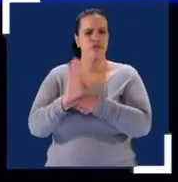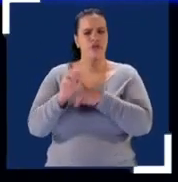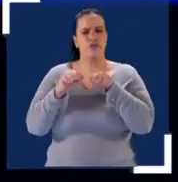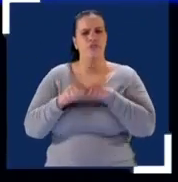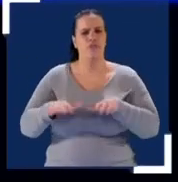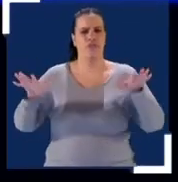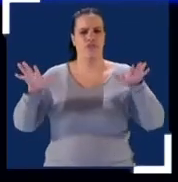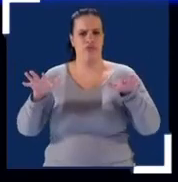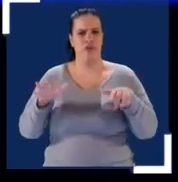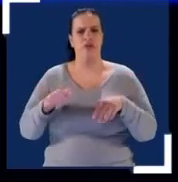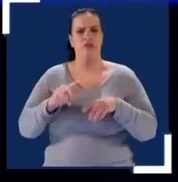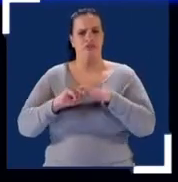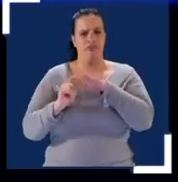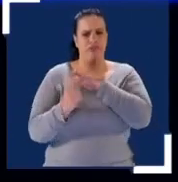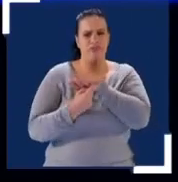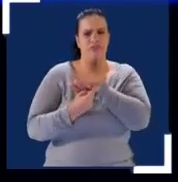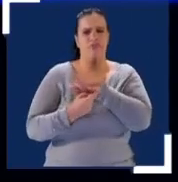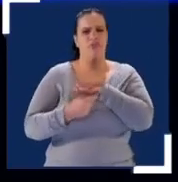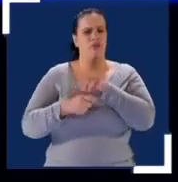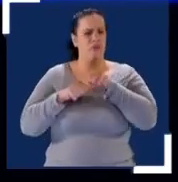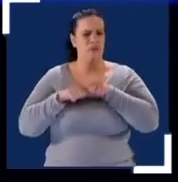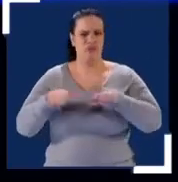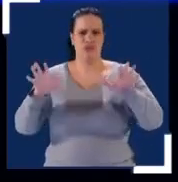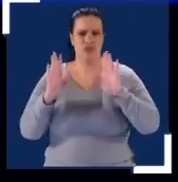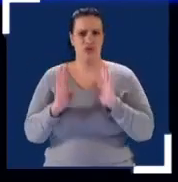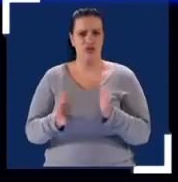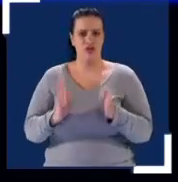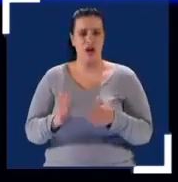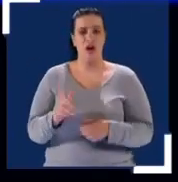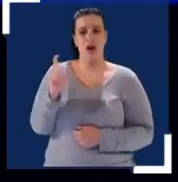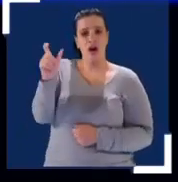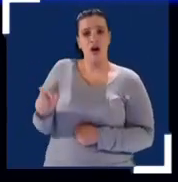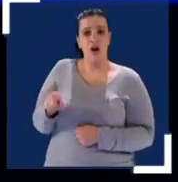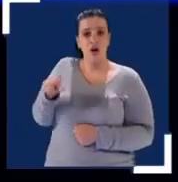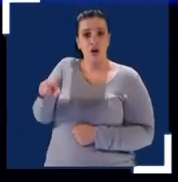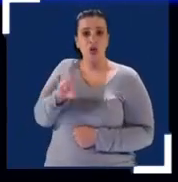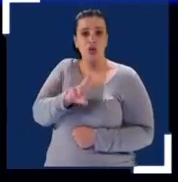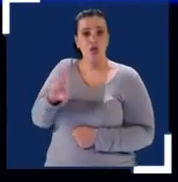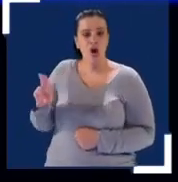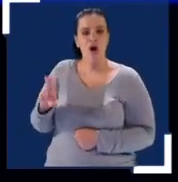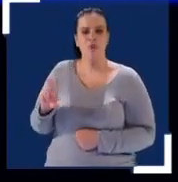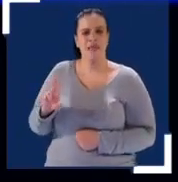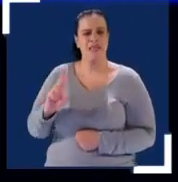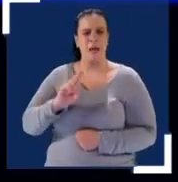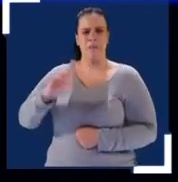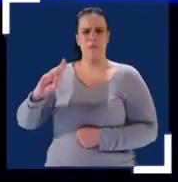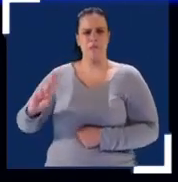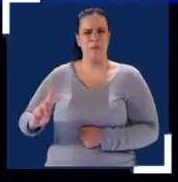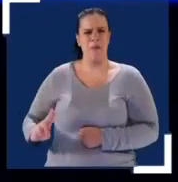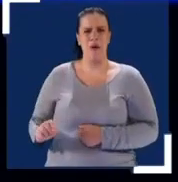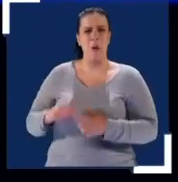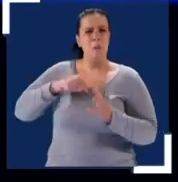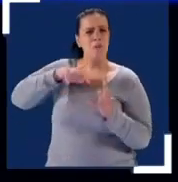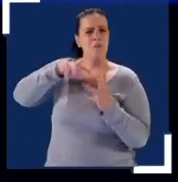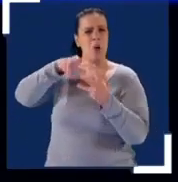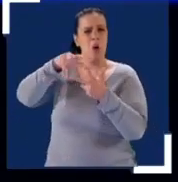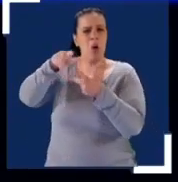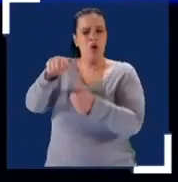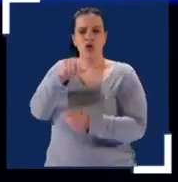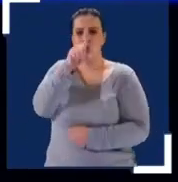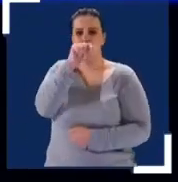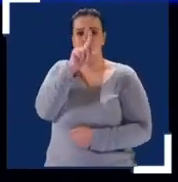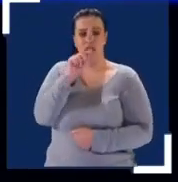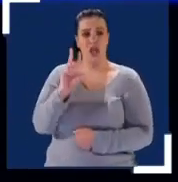publicado nas redes sociais, viralizou e fez do seu nome o assunto mais citado em todo o mundo no